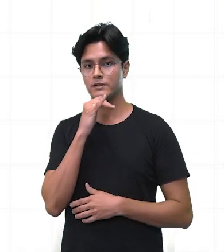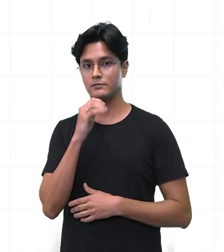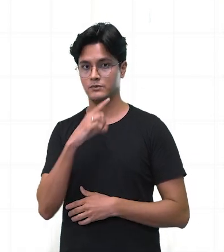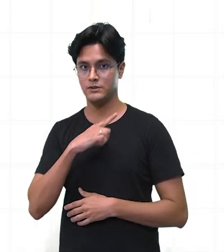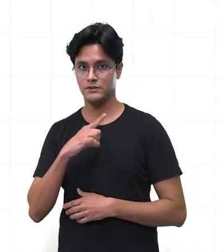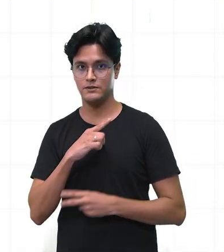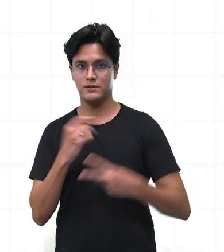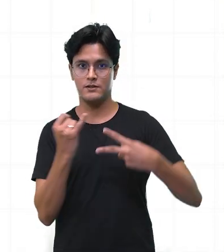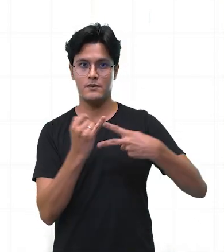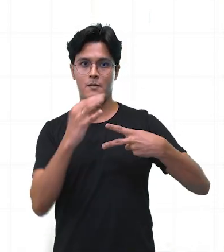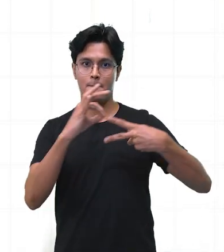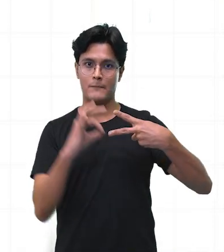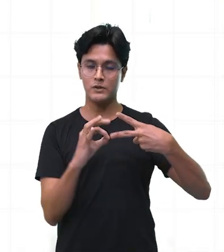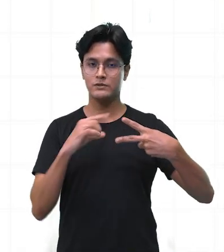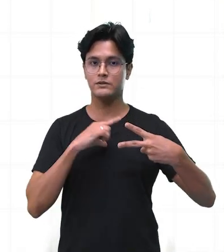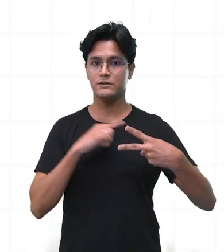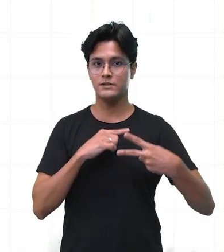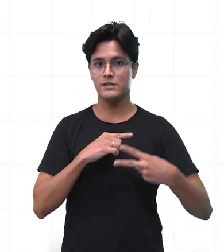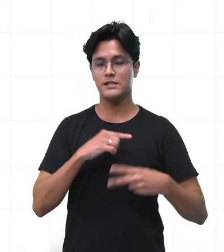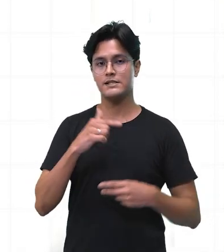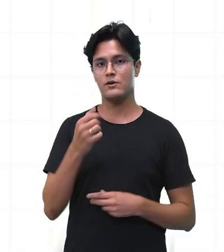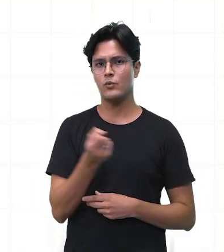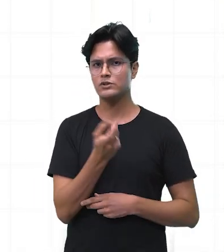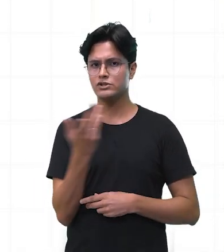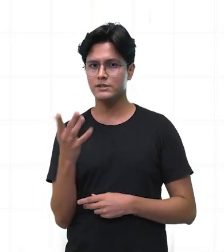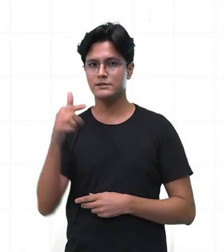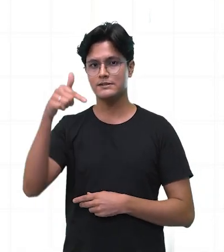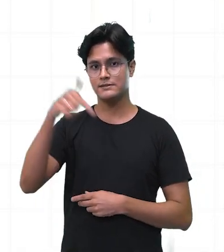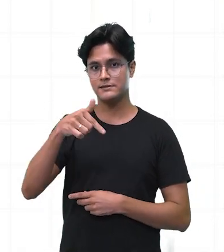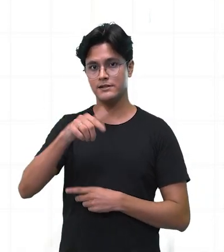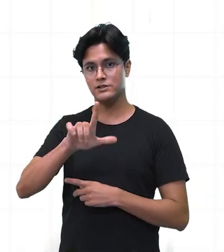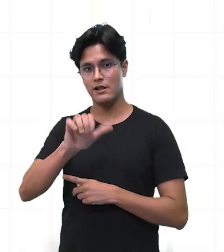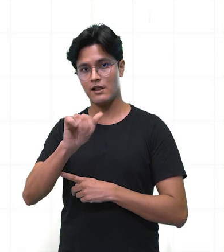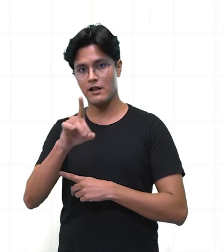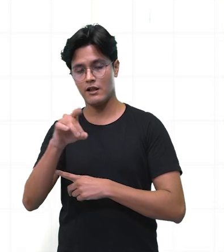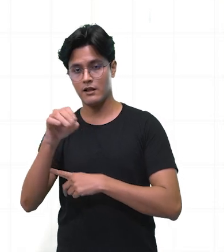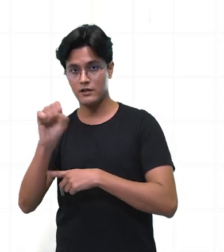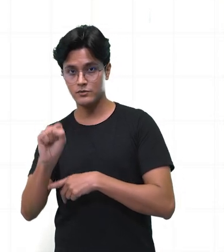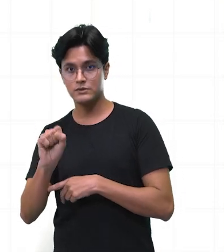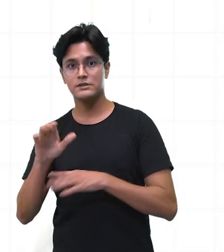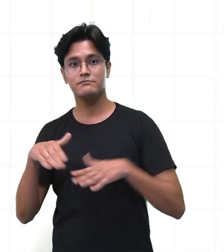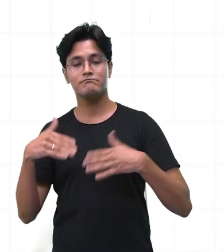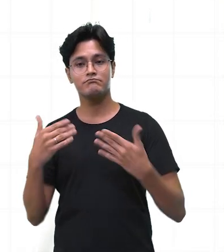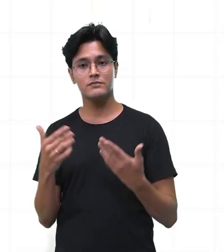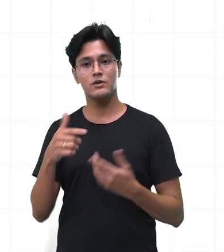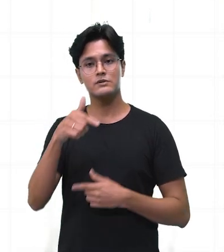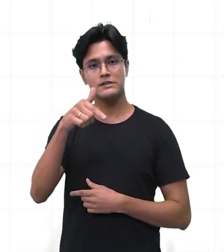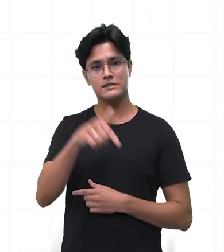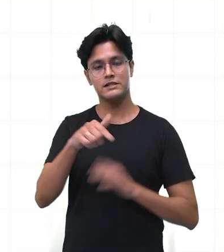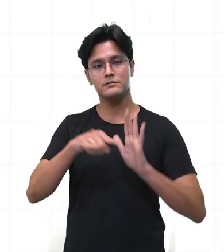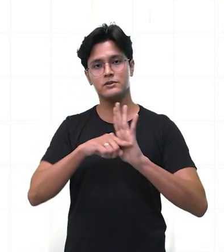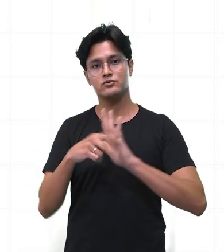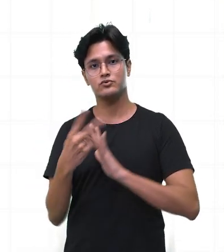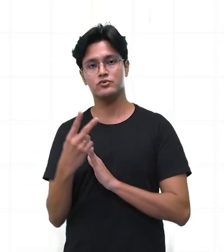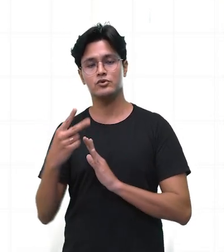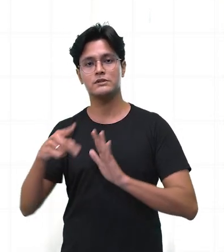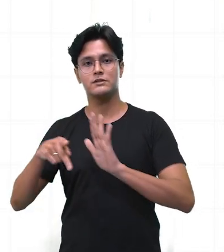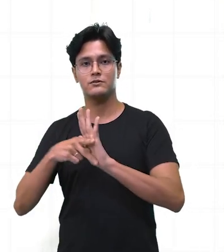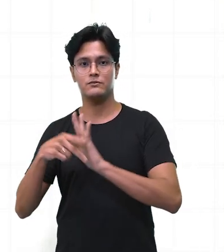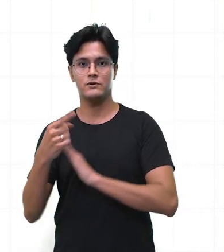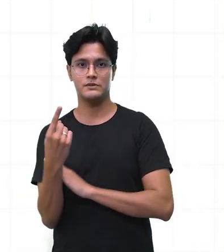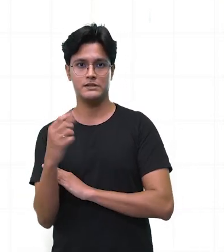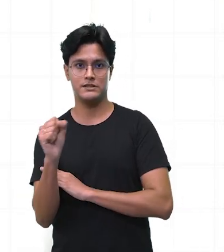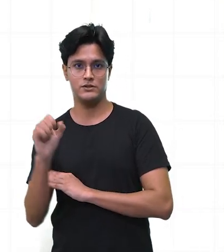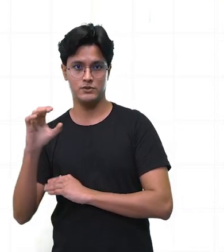lados, um heptágono, significa que no lugar do N aqui, eu colocarei o 7. Então, vai ficar 7 menos 2 vezes 180.